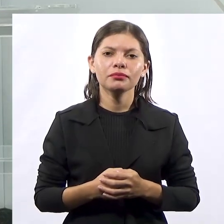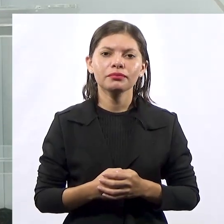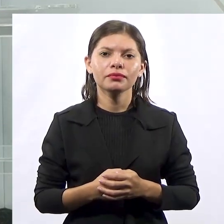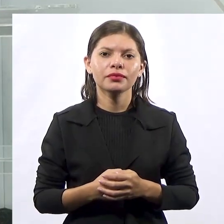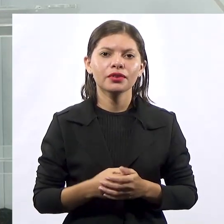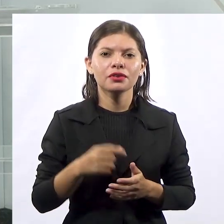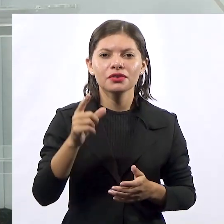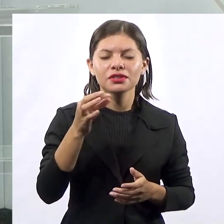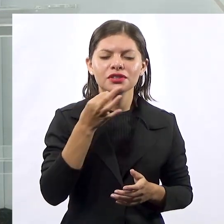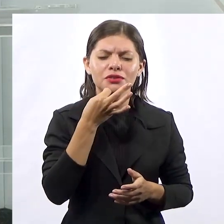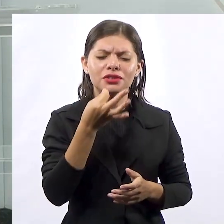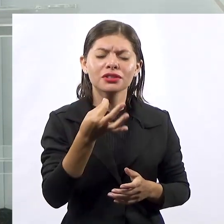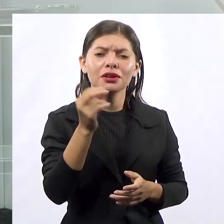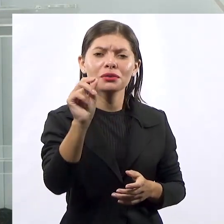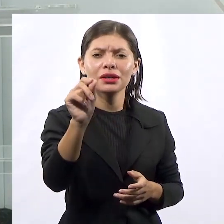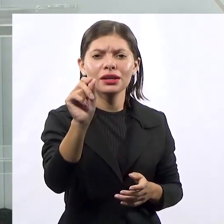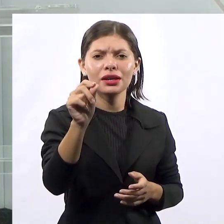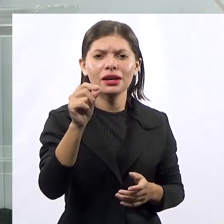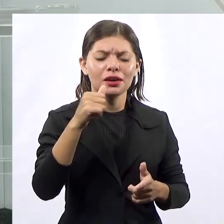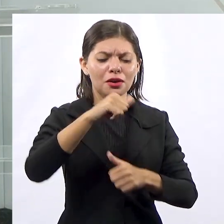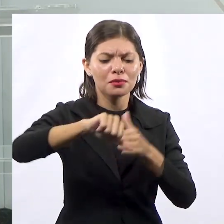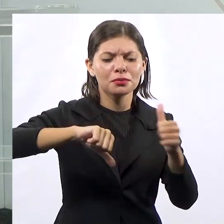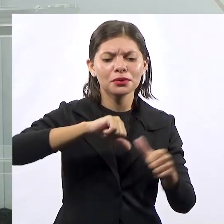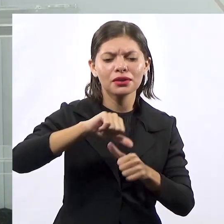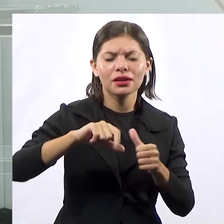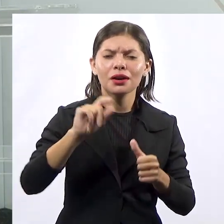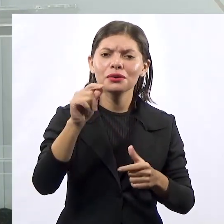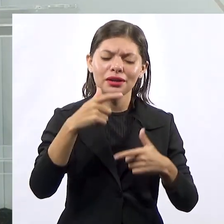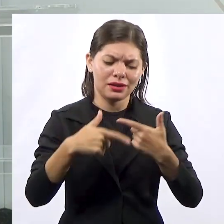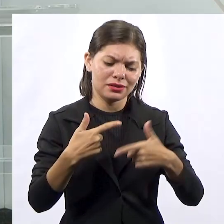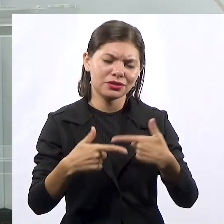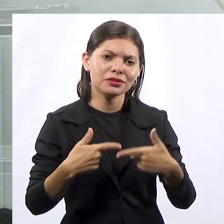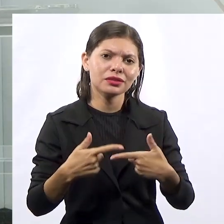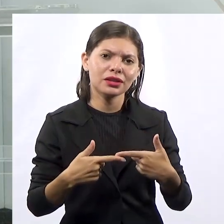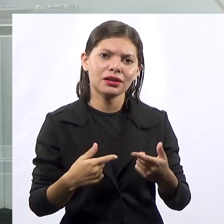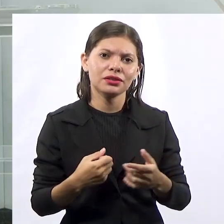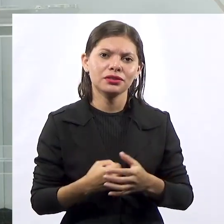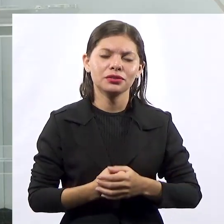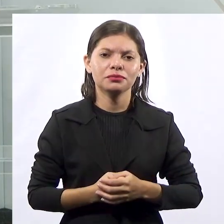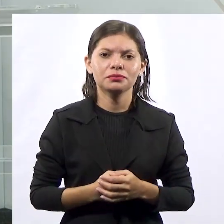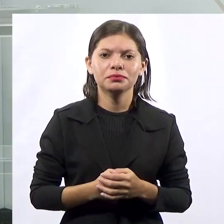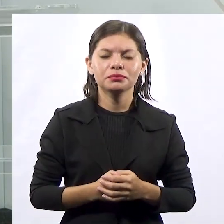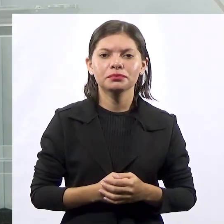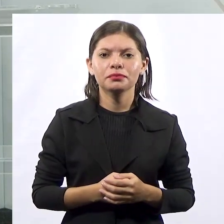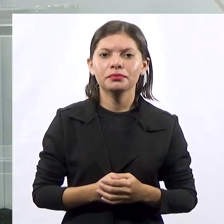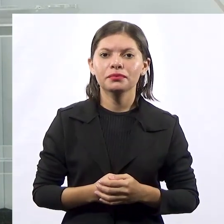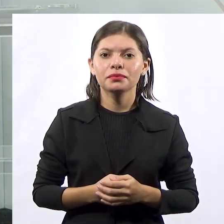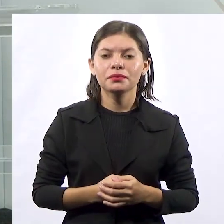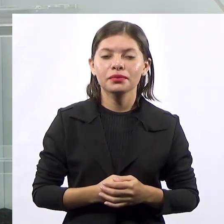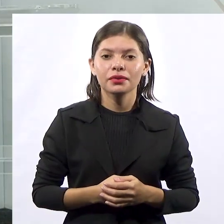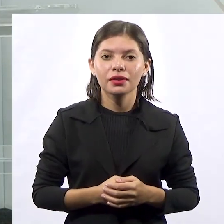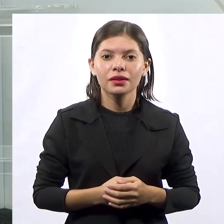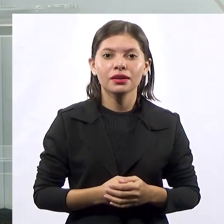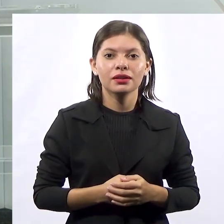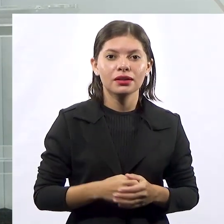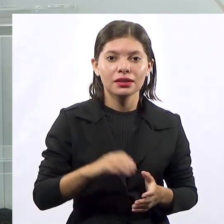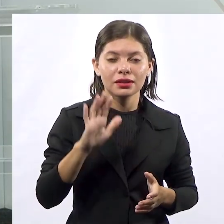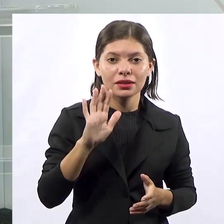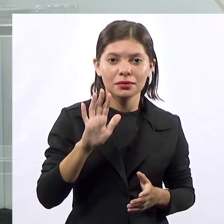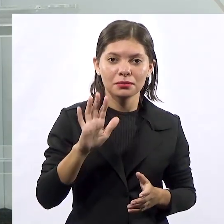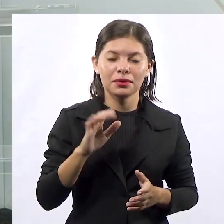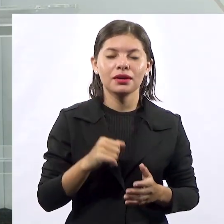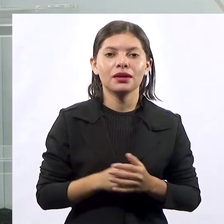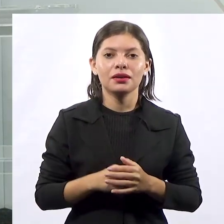disciplina, o que você sugere que eu possa modificar nessa atividade para que ela seja melhor desenvolvida? Mas também não deixe